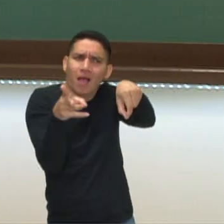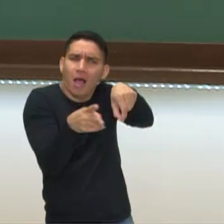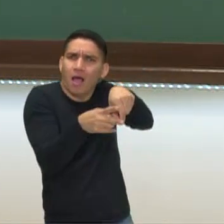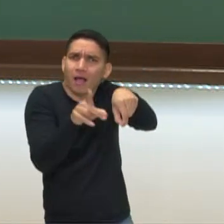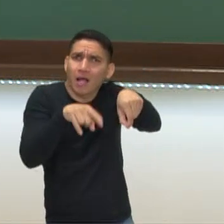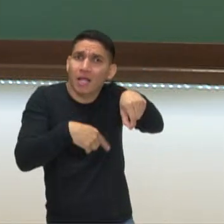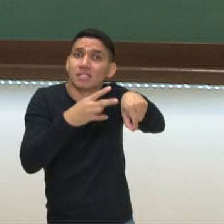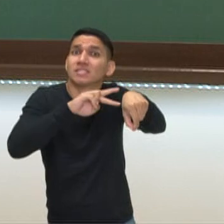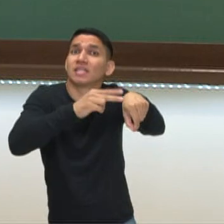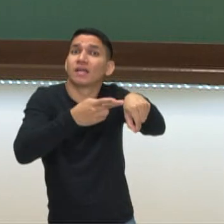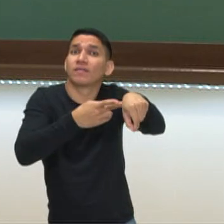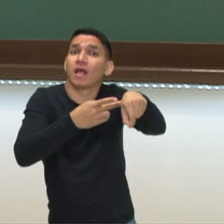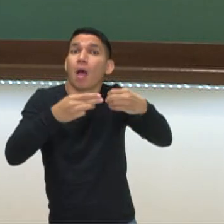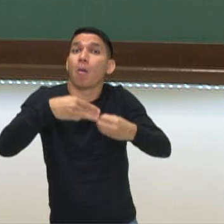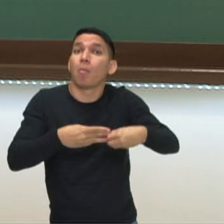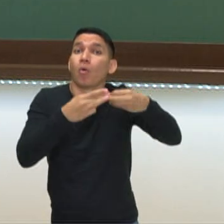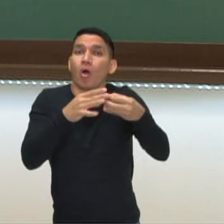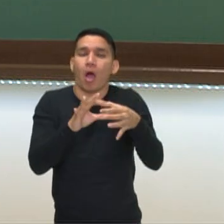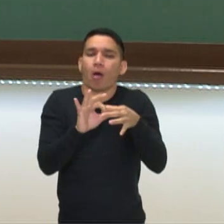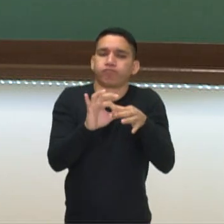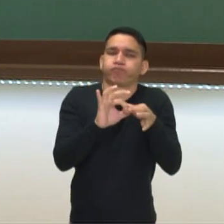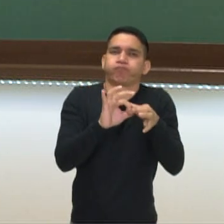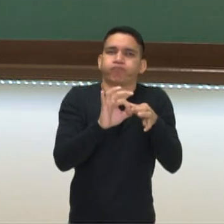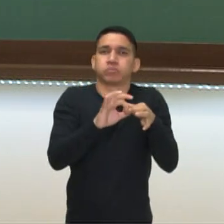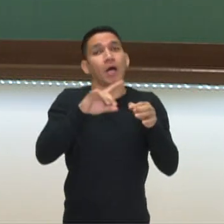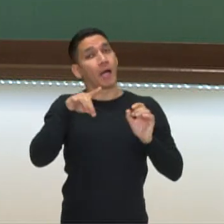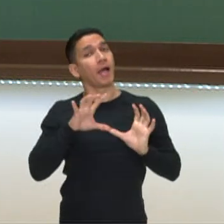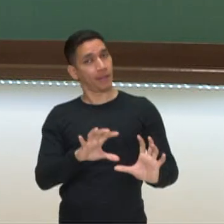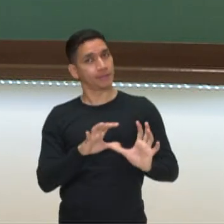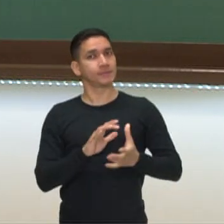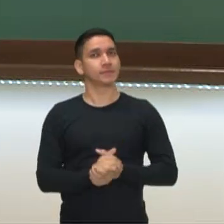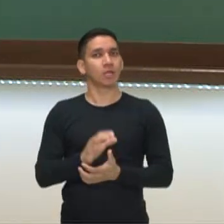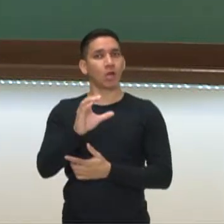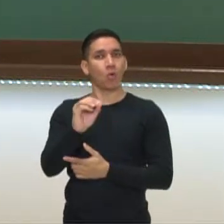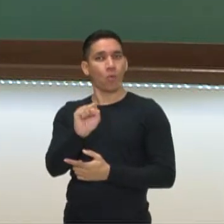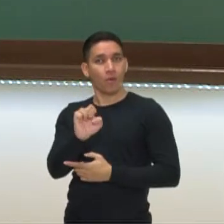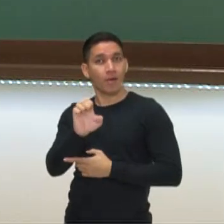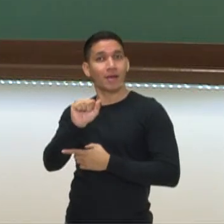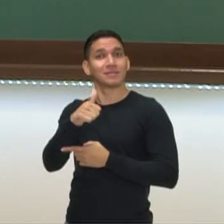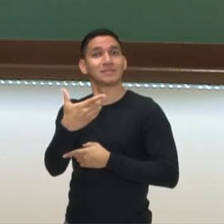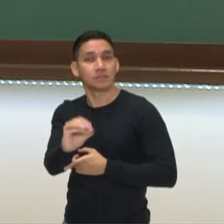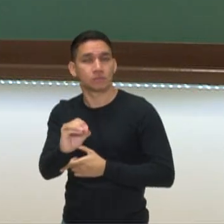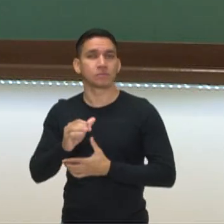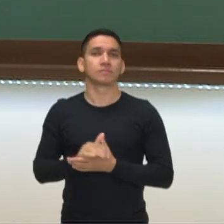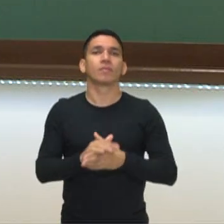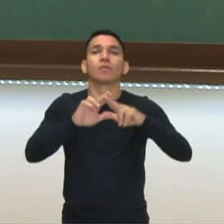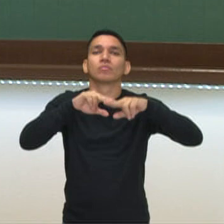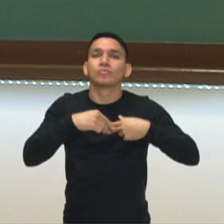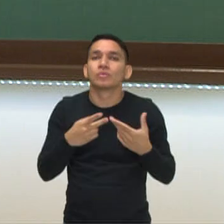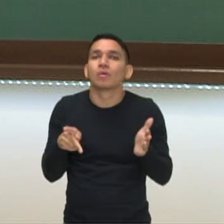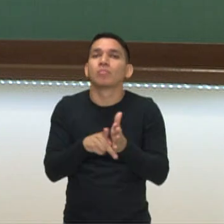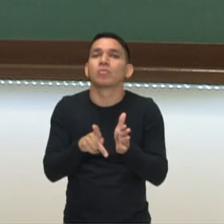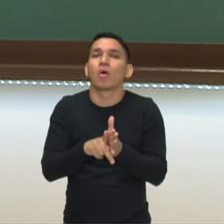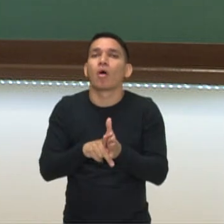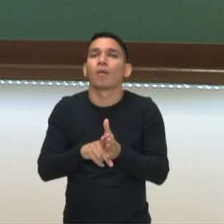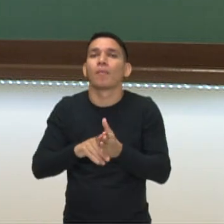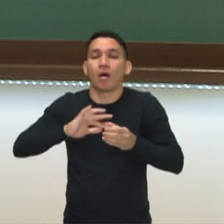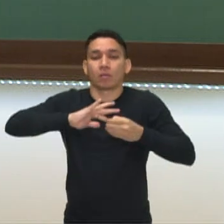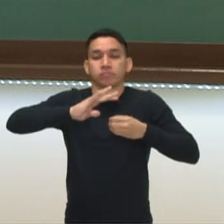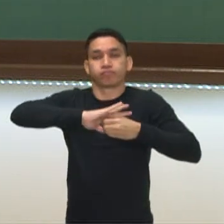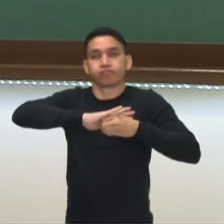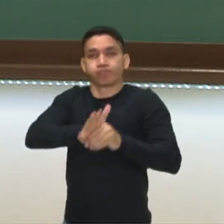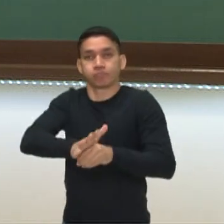água está bem coesa, as moléculas são coesas e isso proporciona um dos fenômenos da água, que é a tensão superficial, por